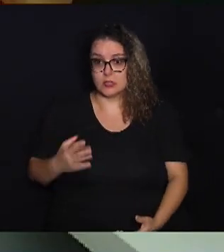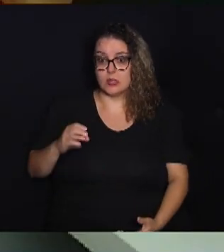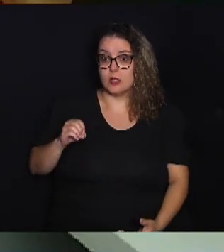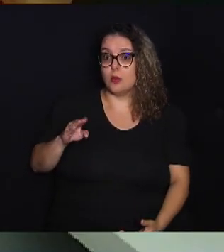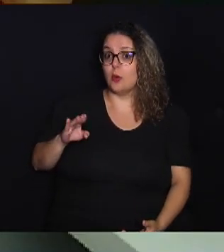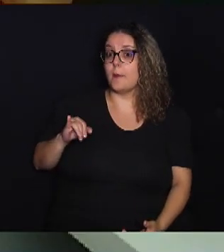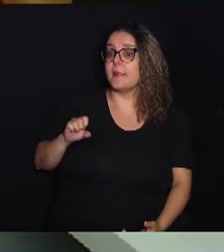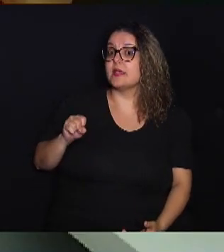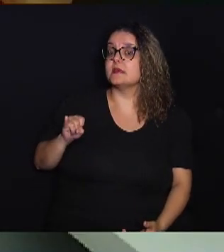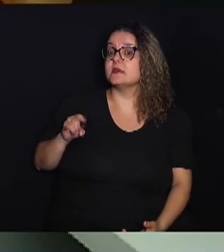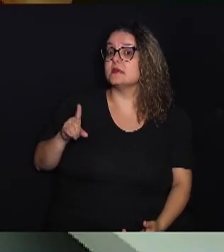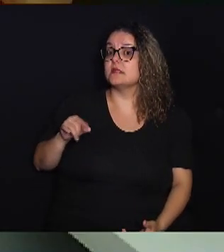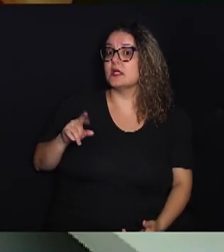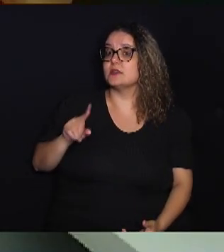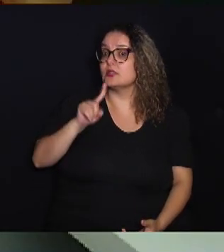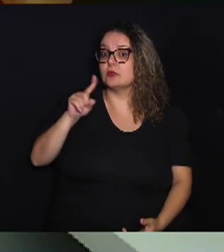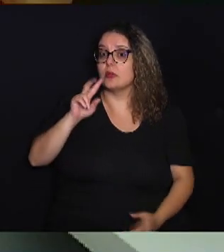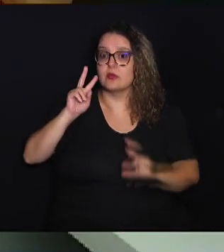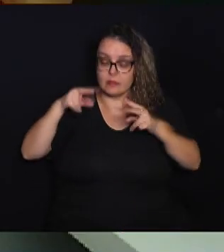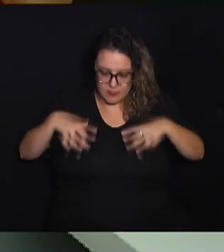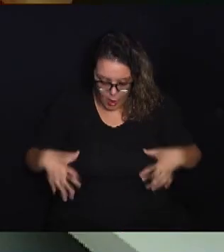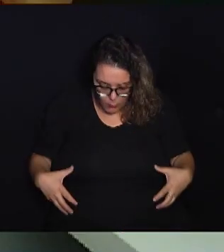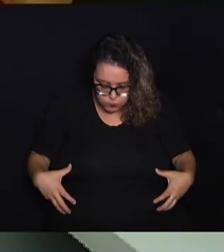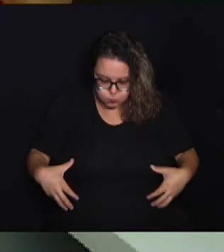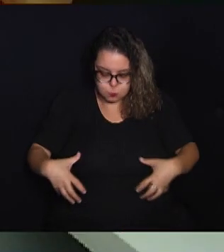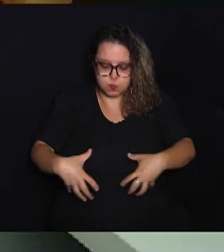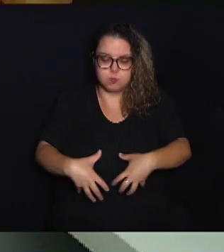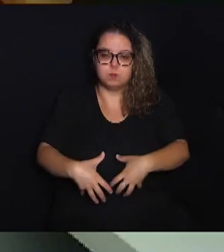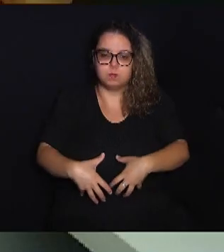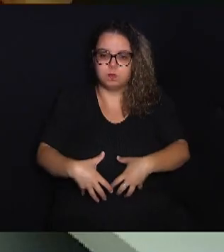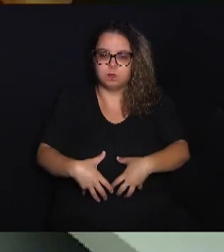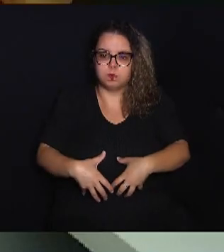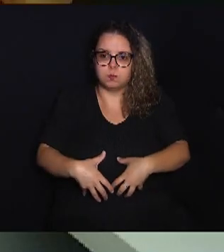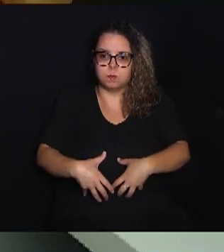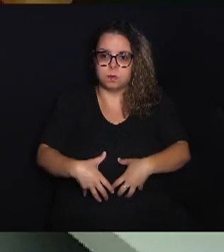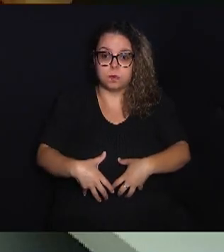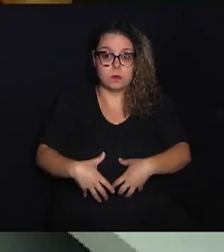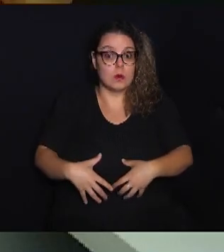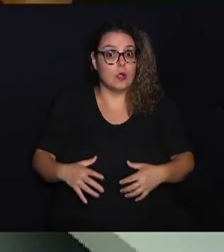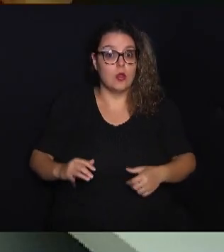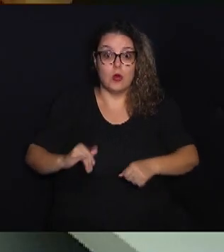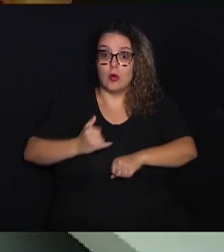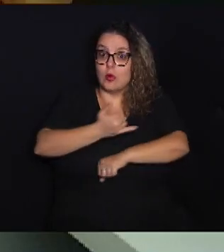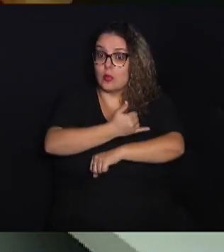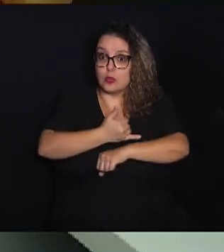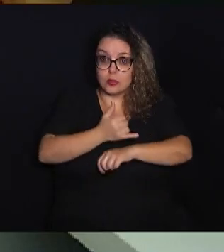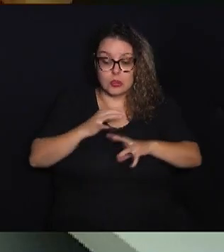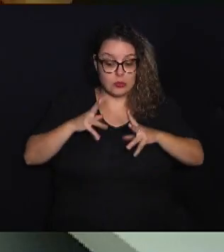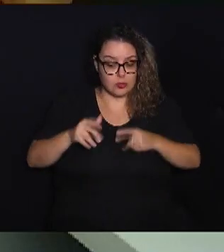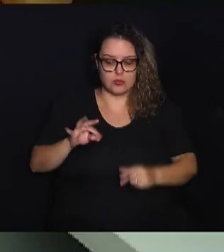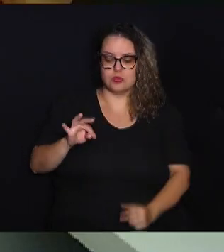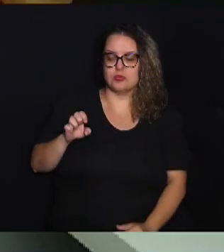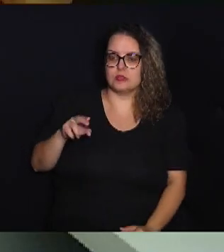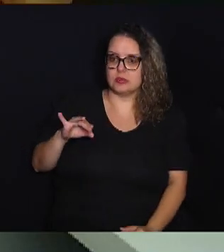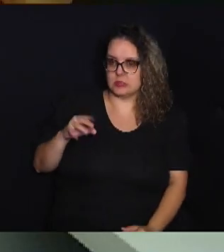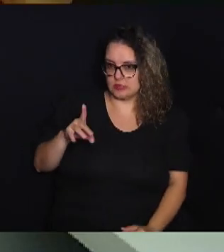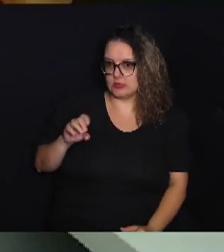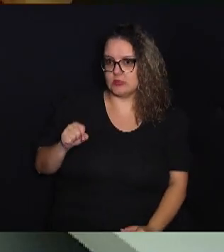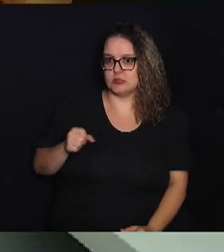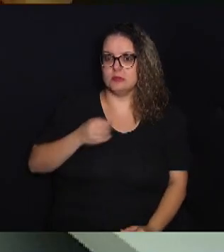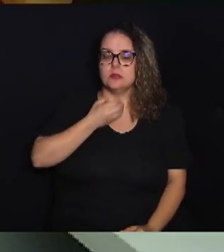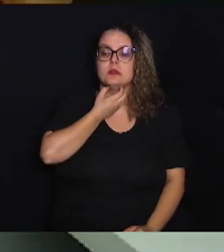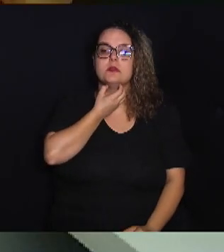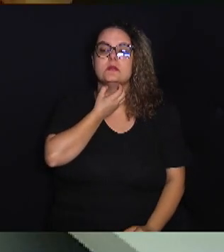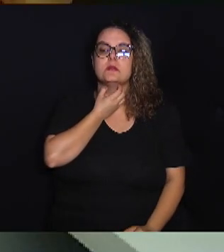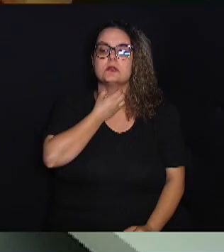só o que a gente enxerga na barriga, né? A gordura entra em todos os tecidos. E a região da garganta